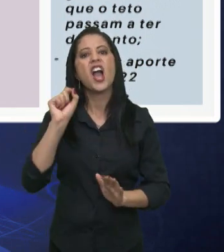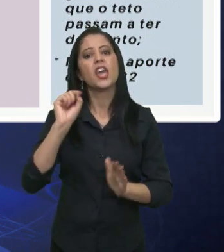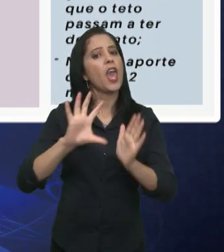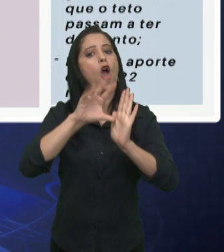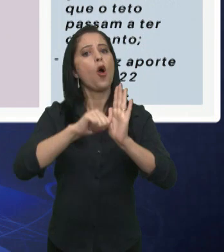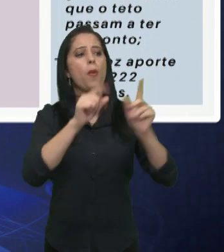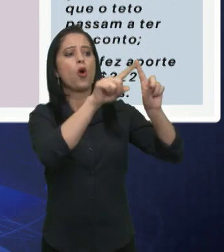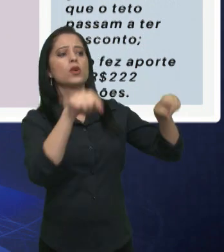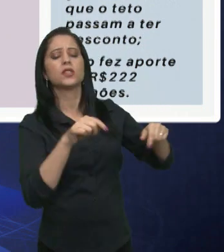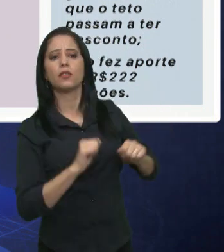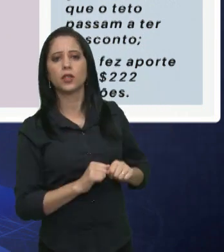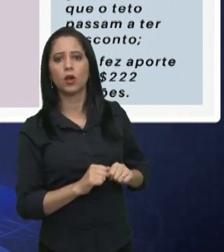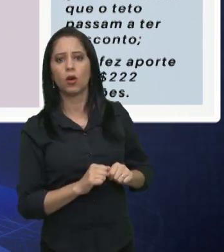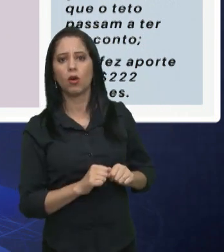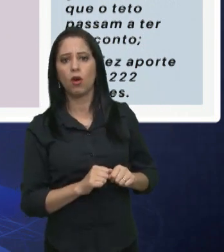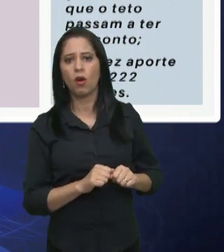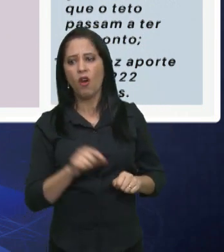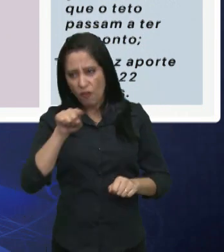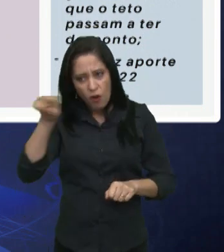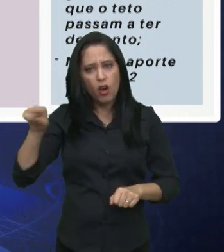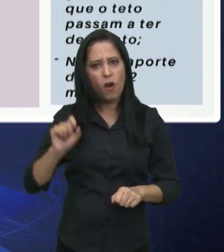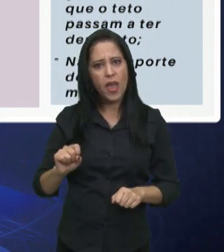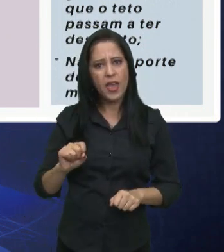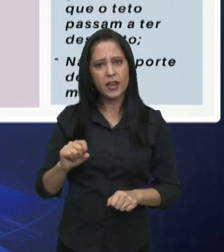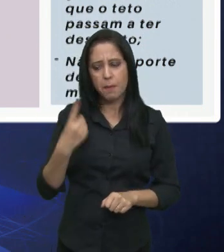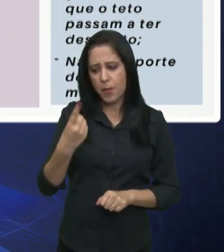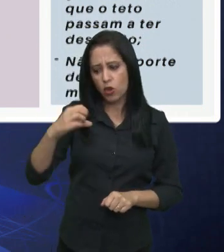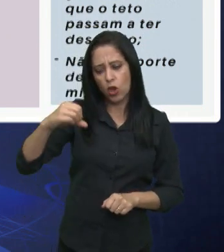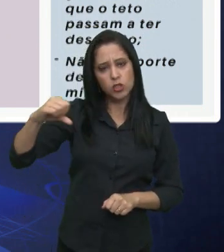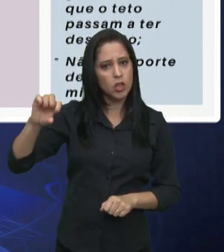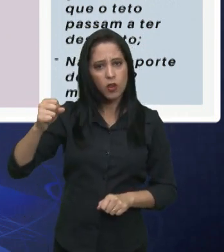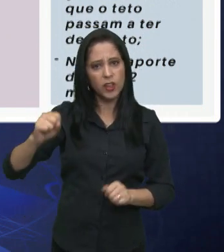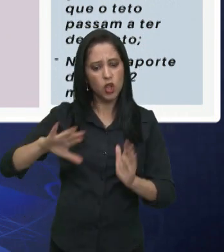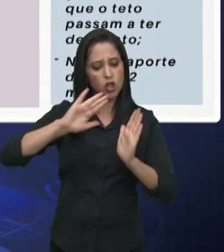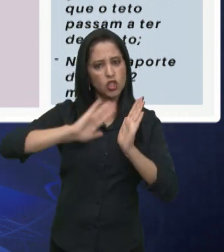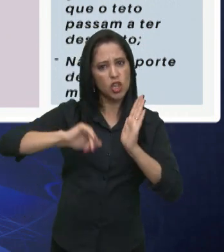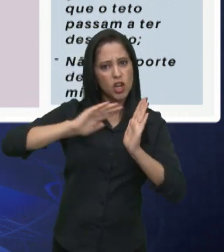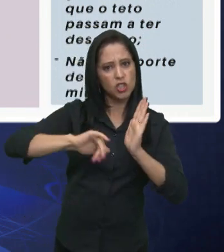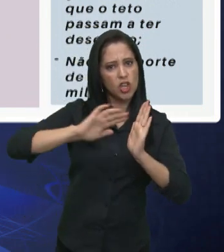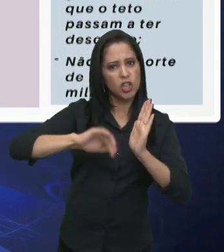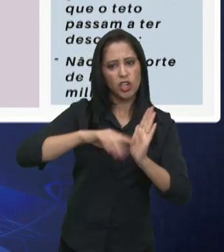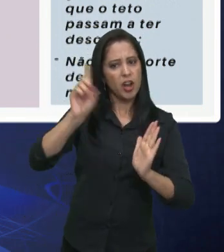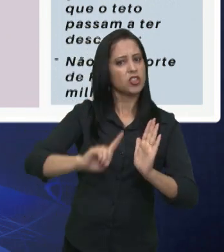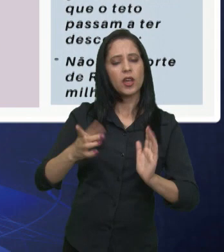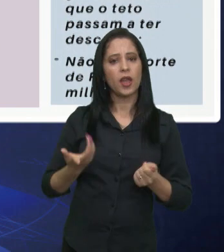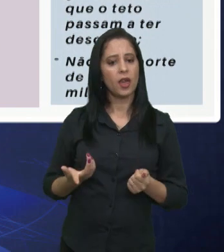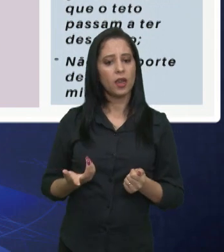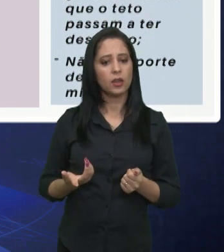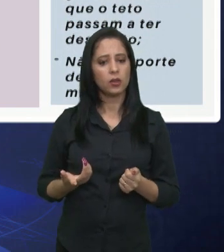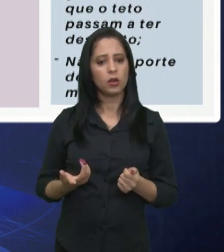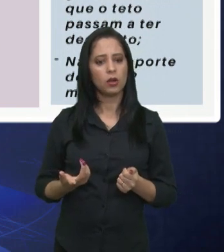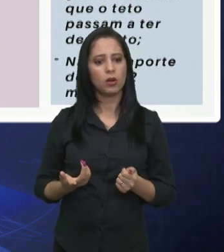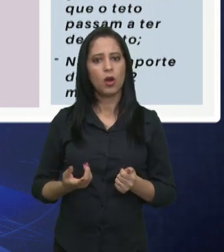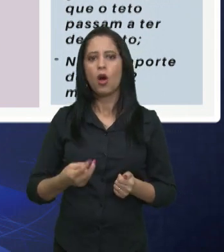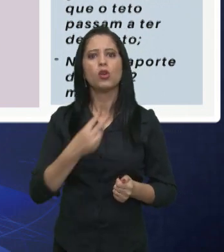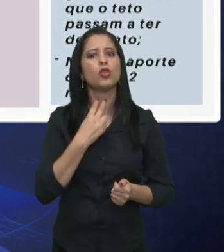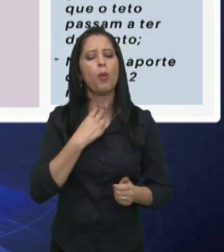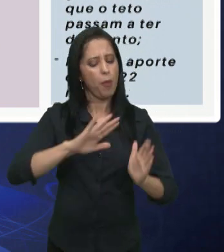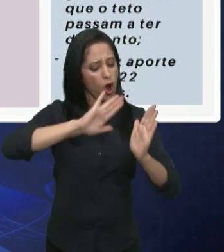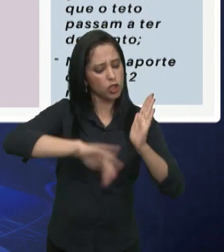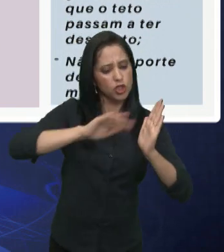foram eles. Foram eles que estão desde 98 tirando do servidor, porque não era para ser mexido, não era para ser tirado, não era